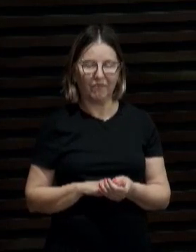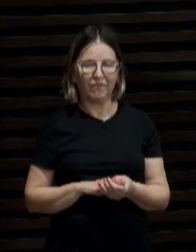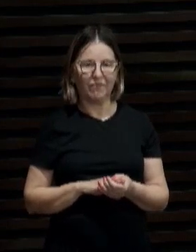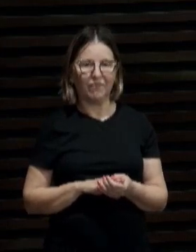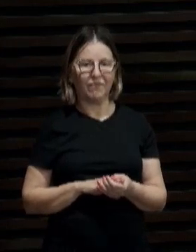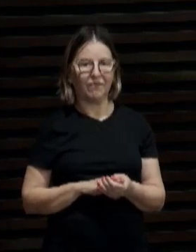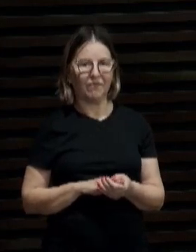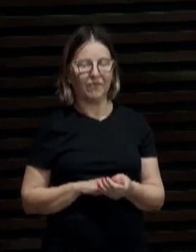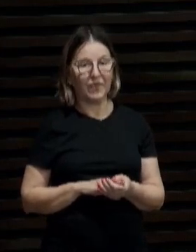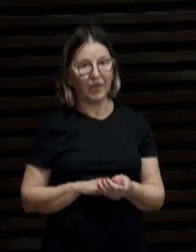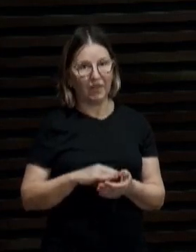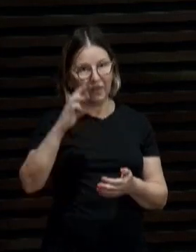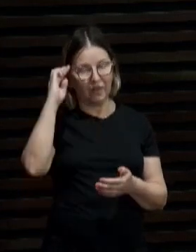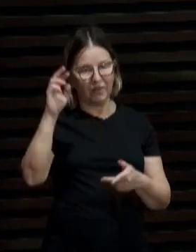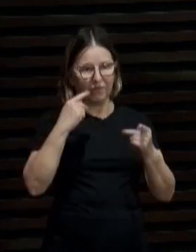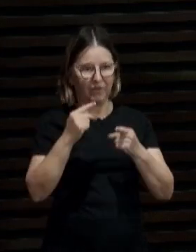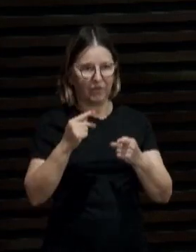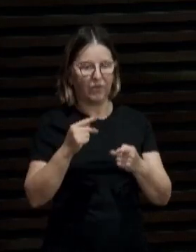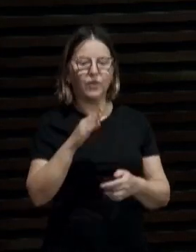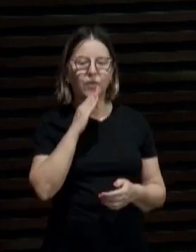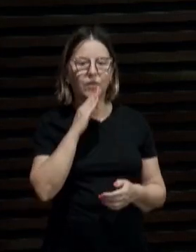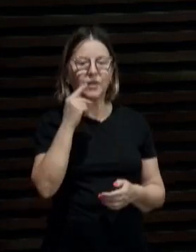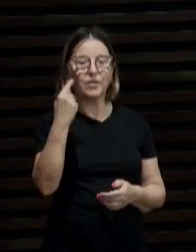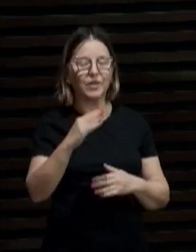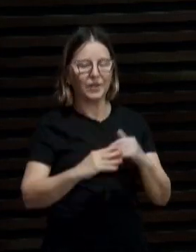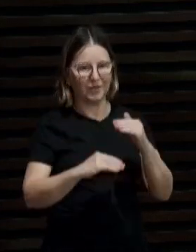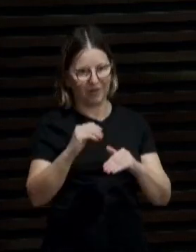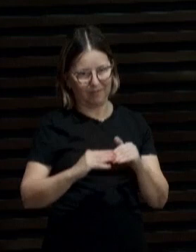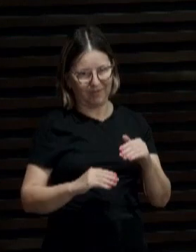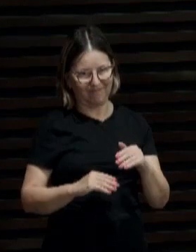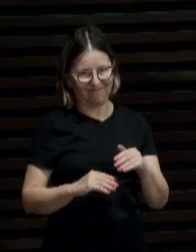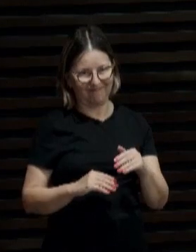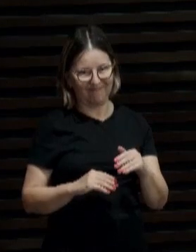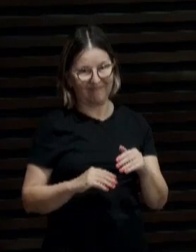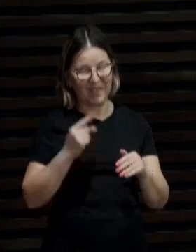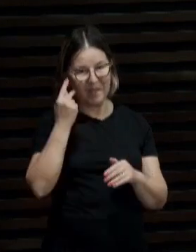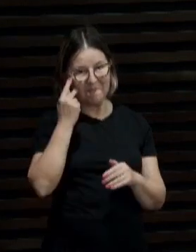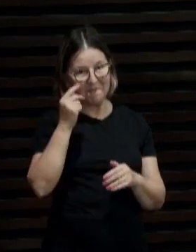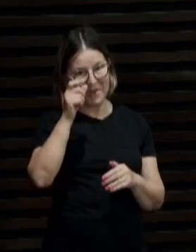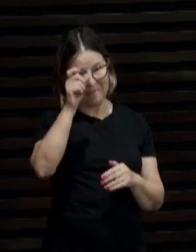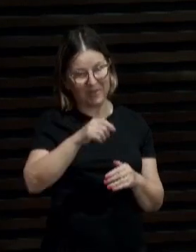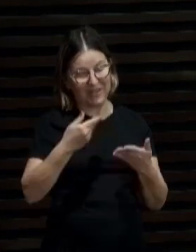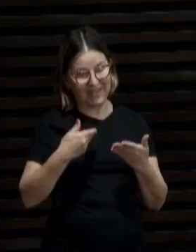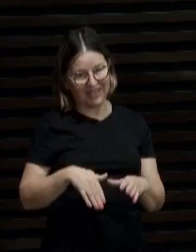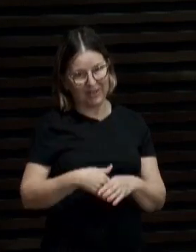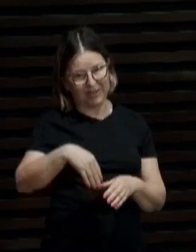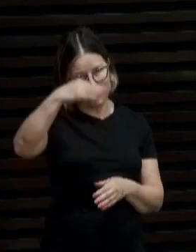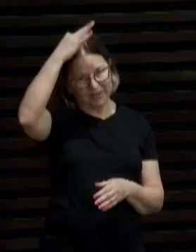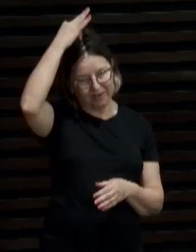obras. Para aquele que ainda não nasceu de novo é aterrorizante. Mas para aquele que nasceu de novo também é uma chamada de